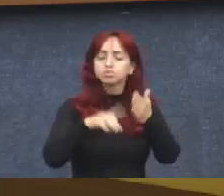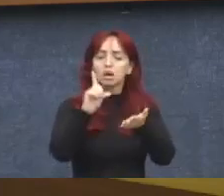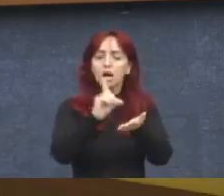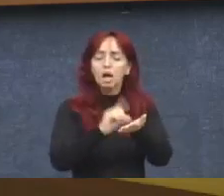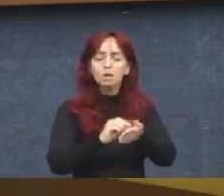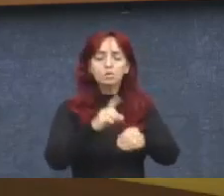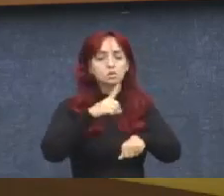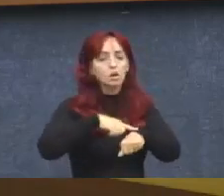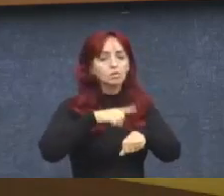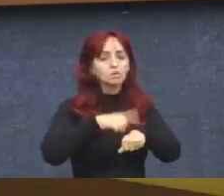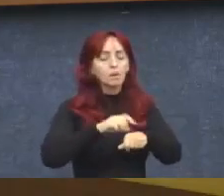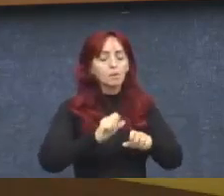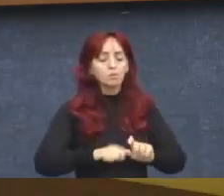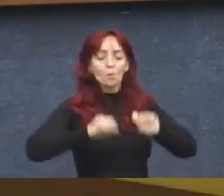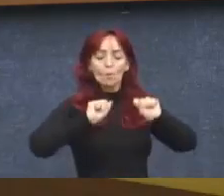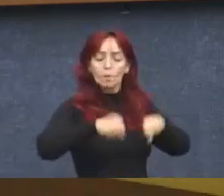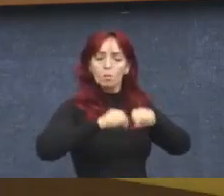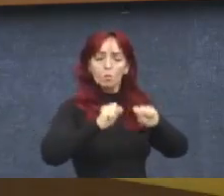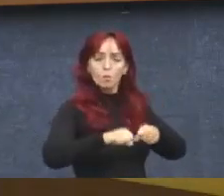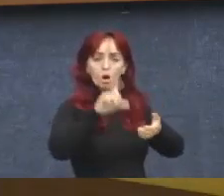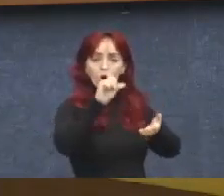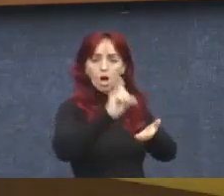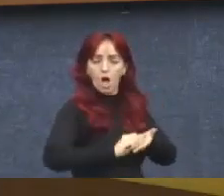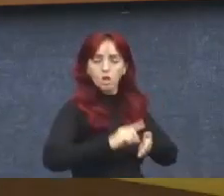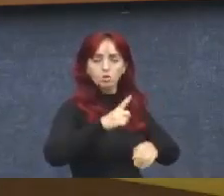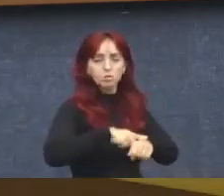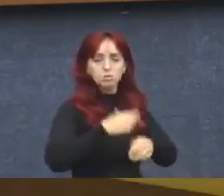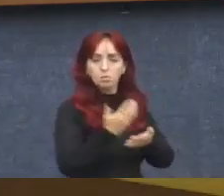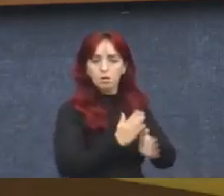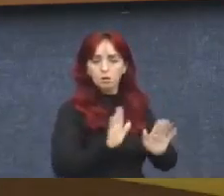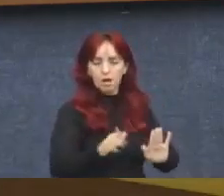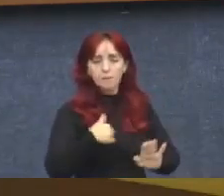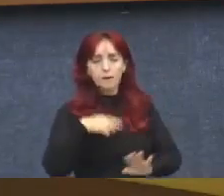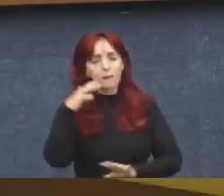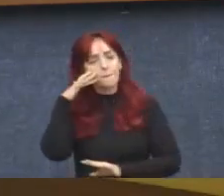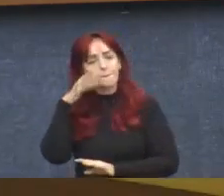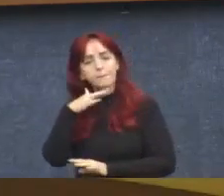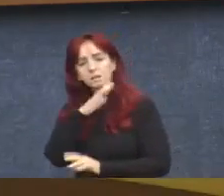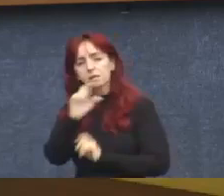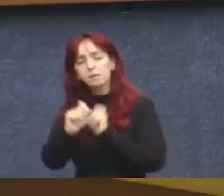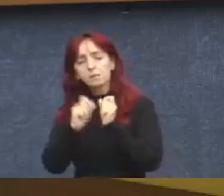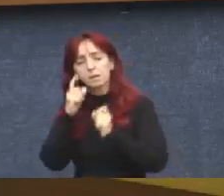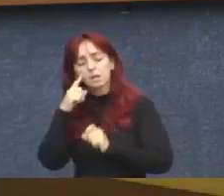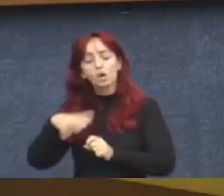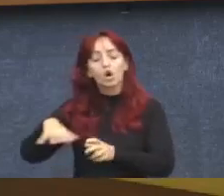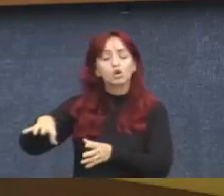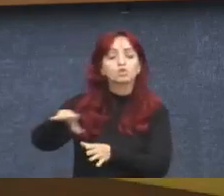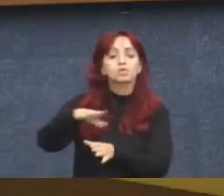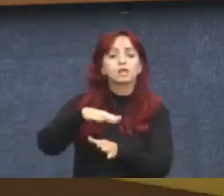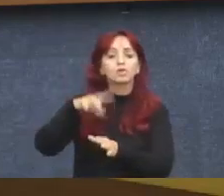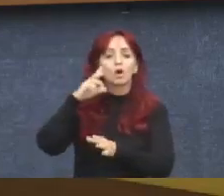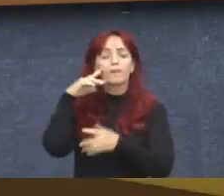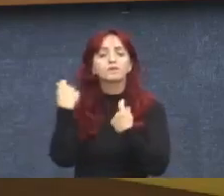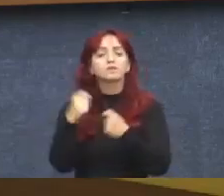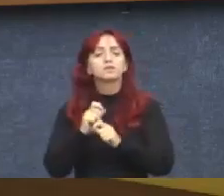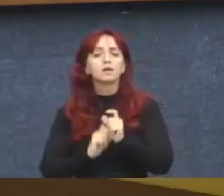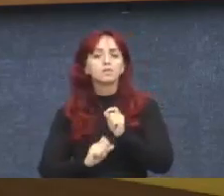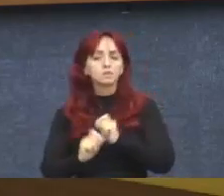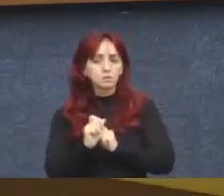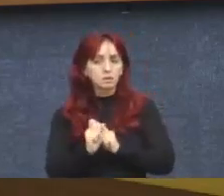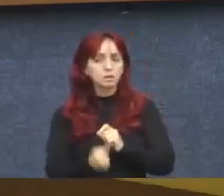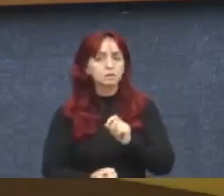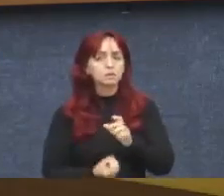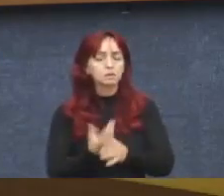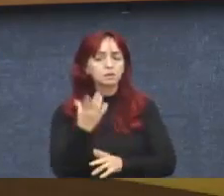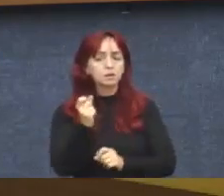das carroças em Belo Horizonte, percebemos que nós, do setor, precisamos ocupar um vácuo criado, aí já